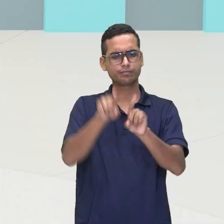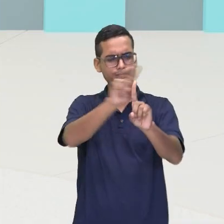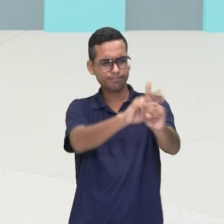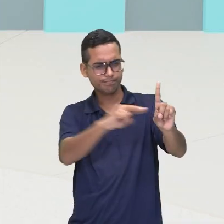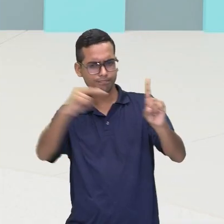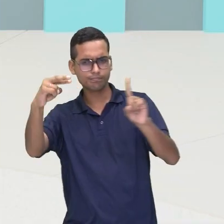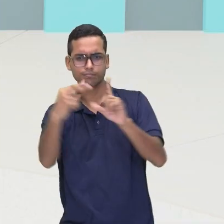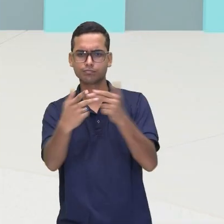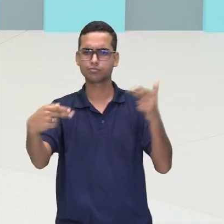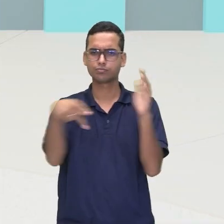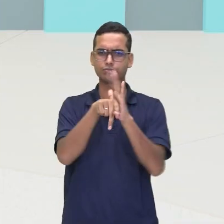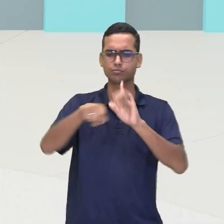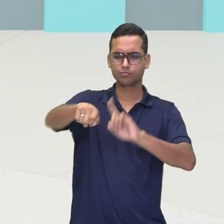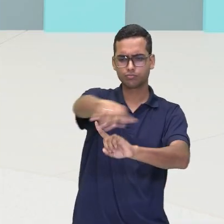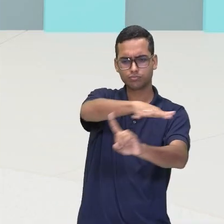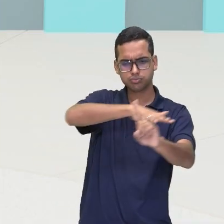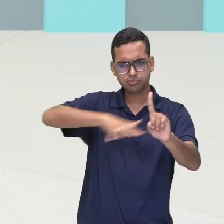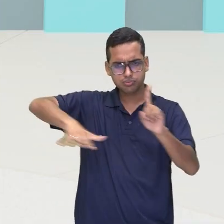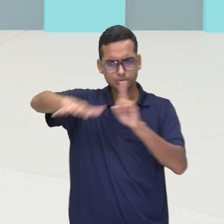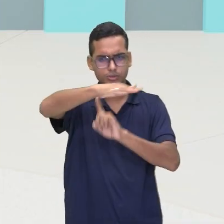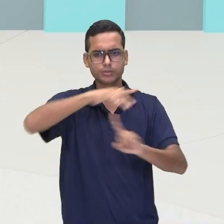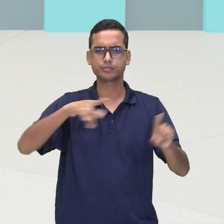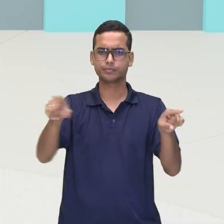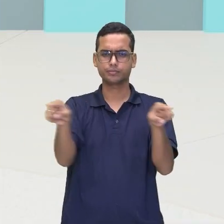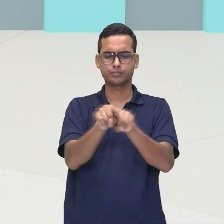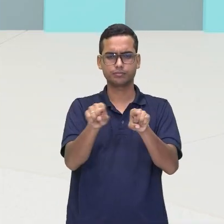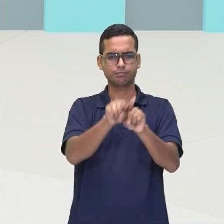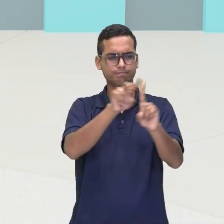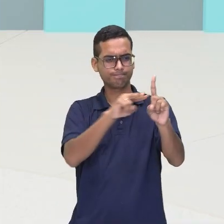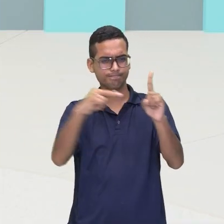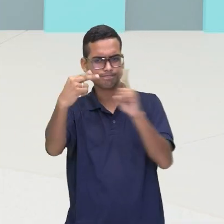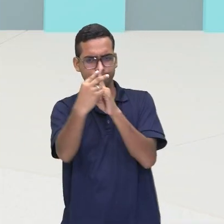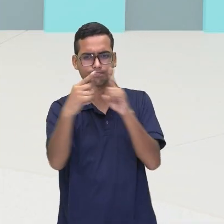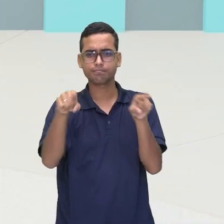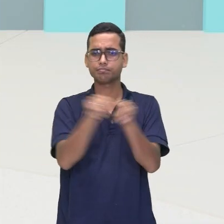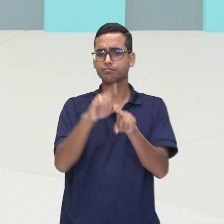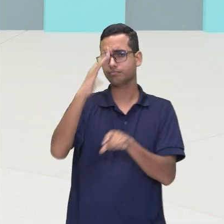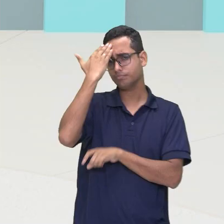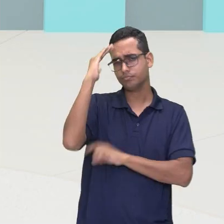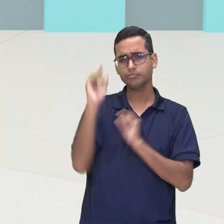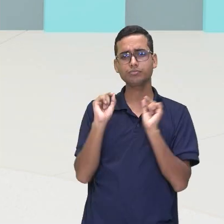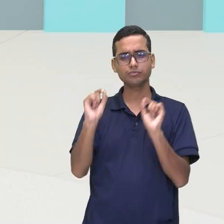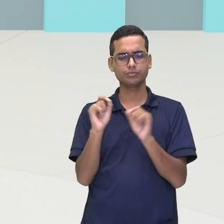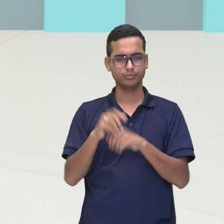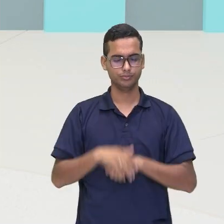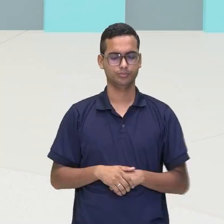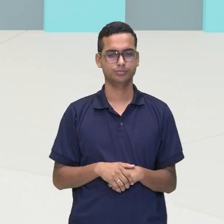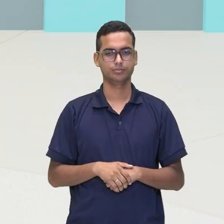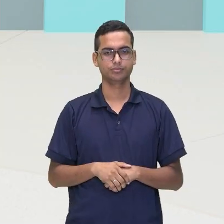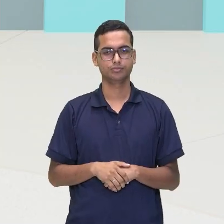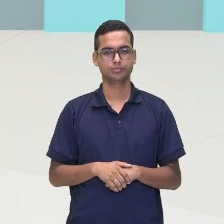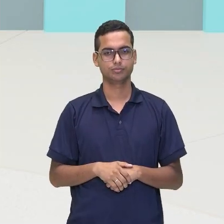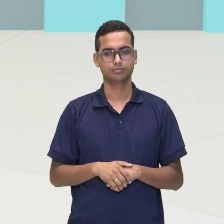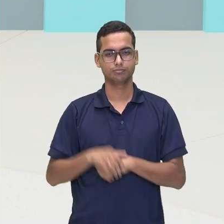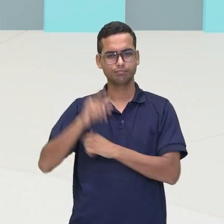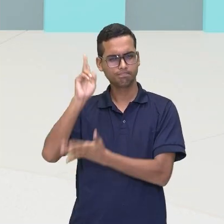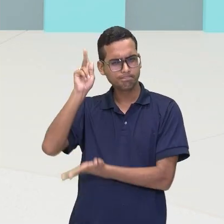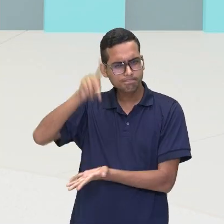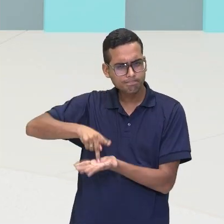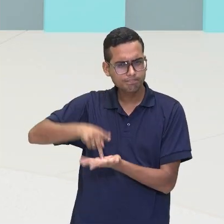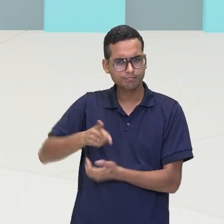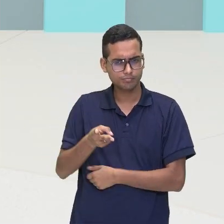coisas ao meu redor e sempre entendendo que quanto mais verdades você